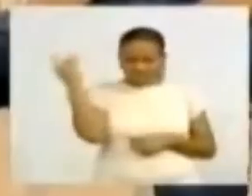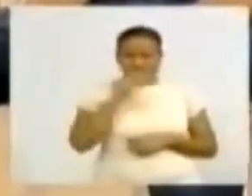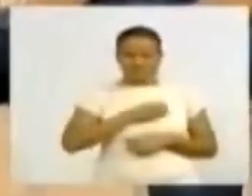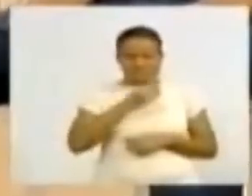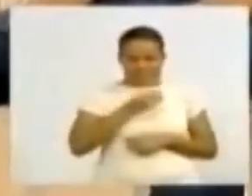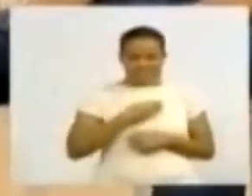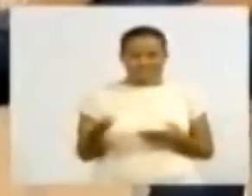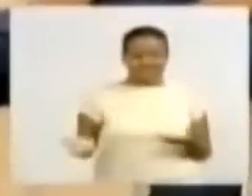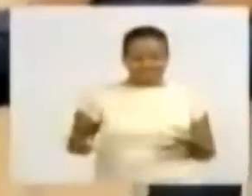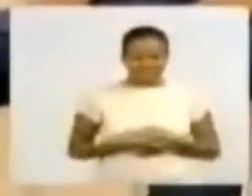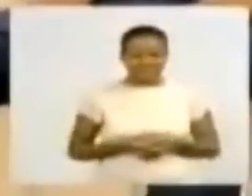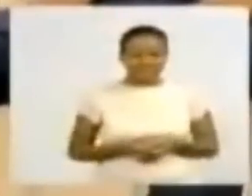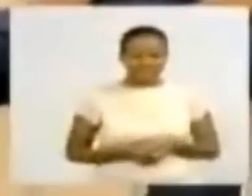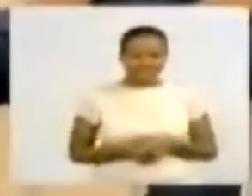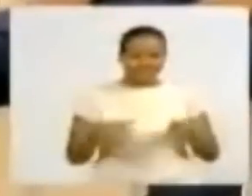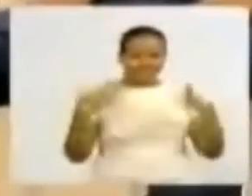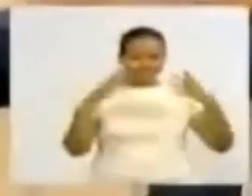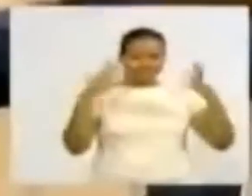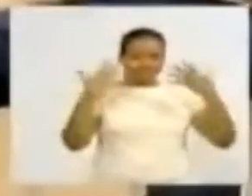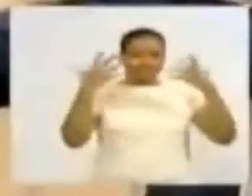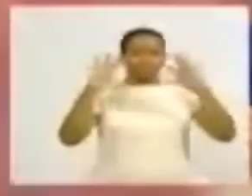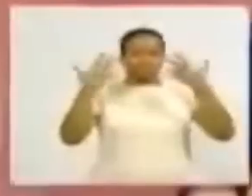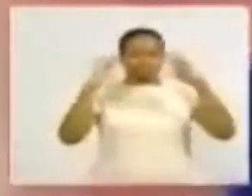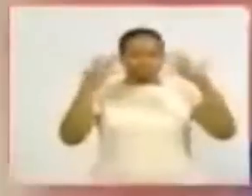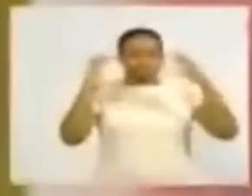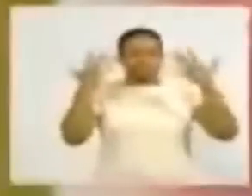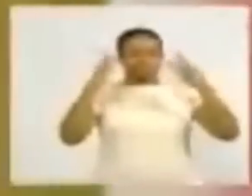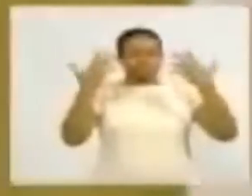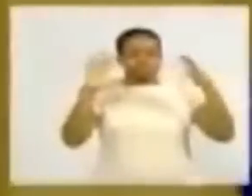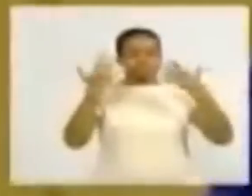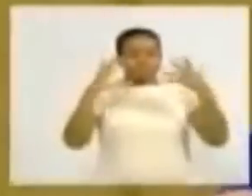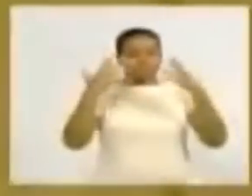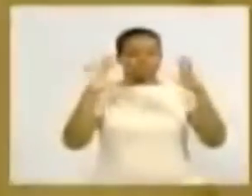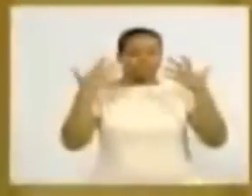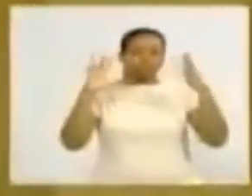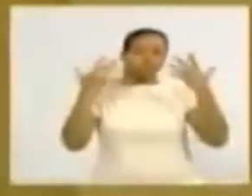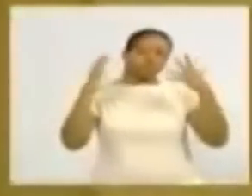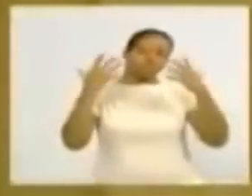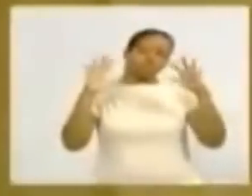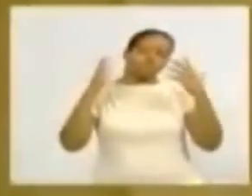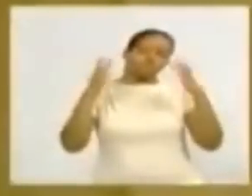miseráveis.